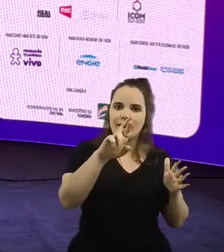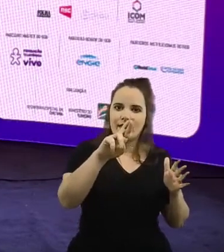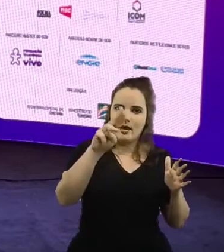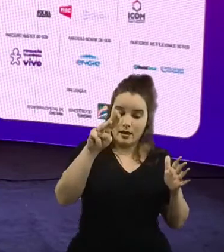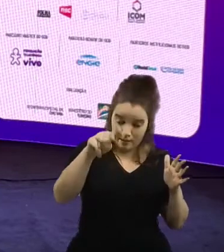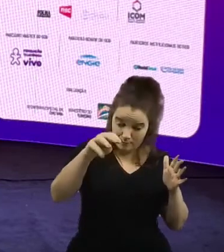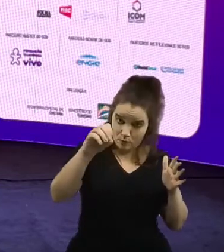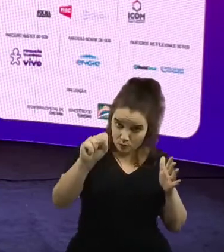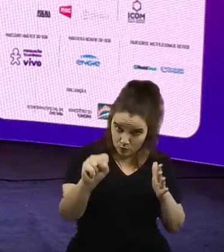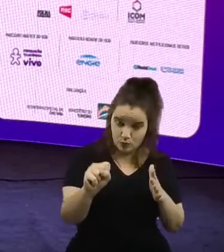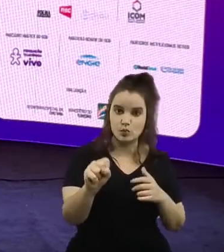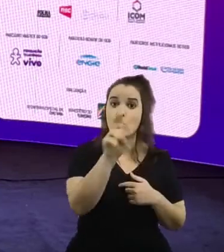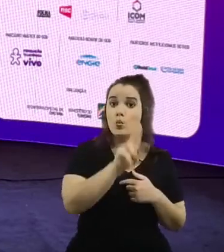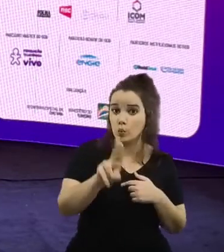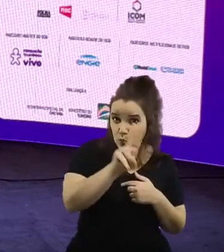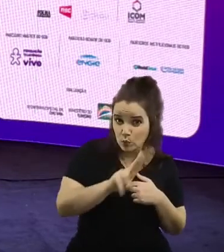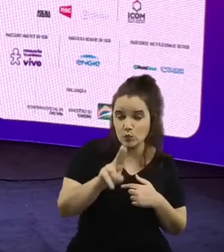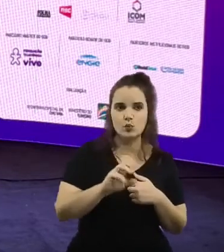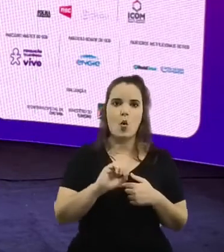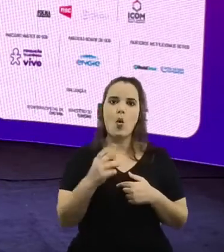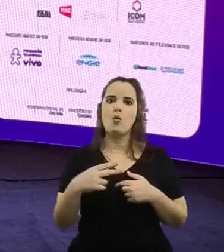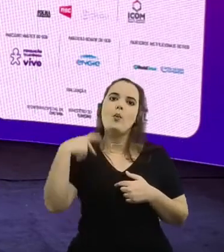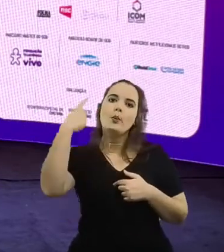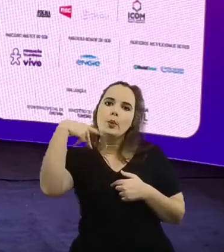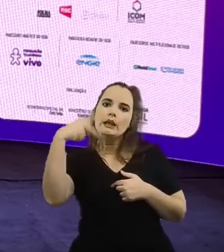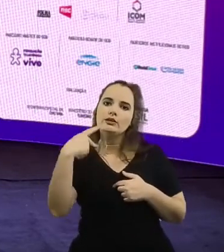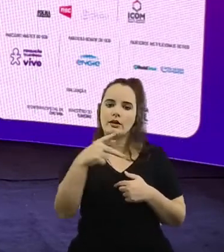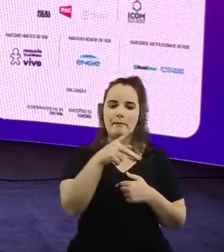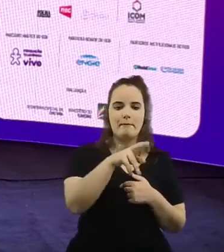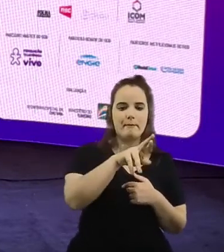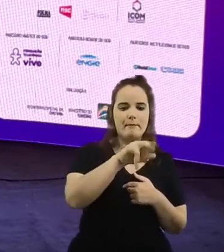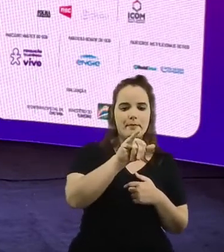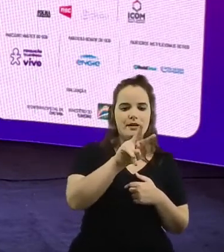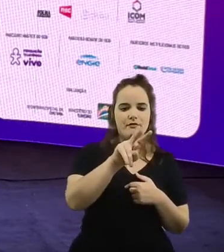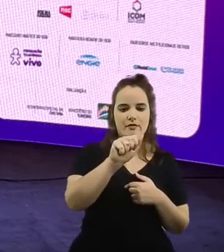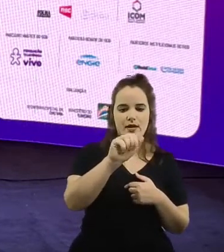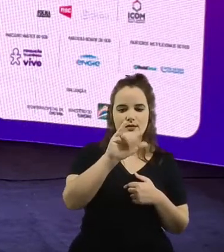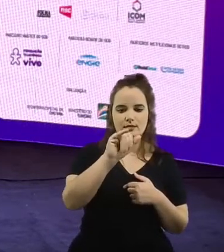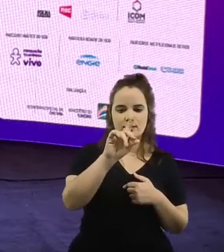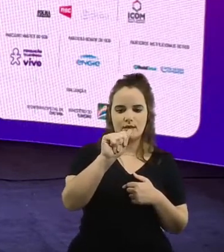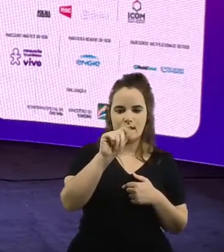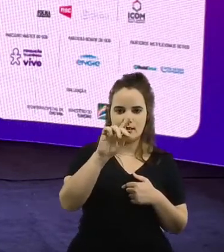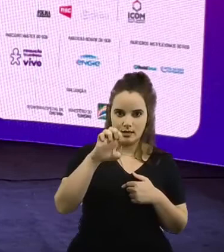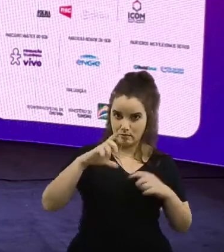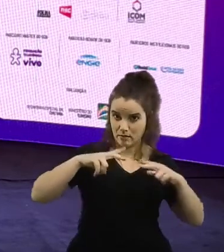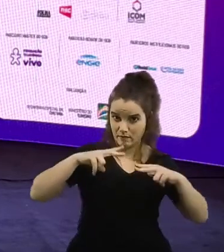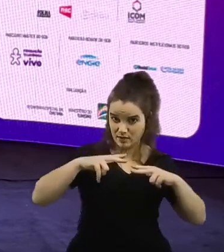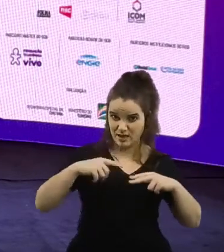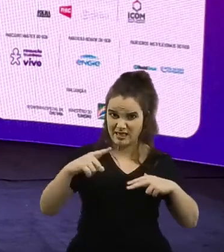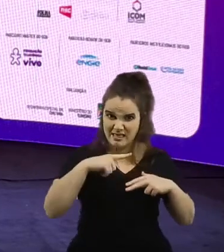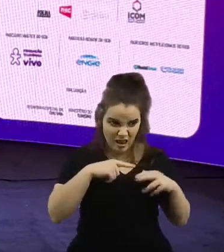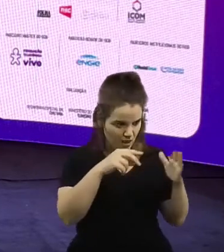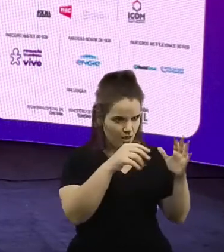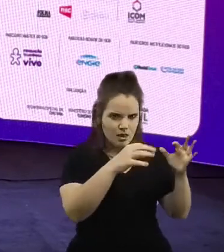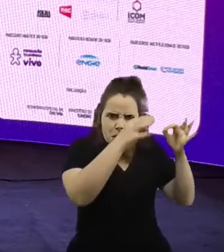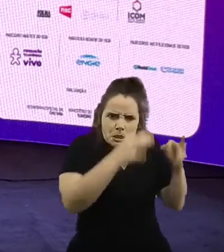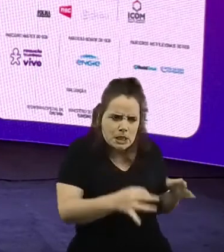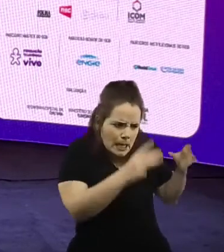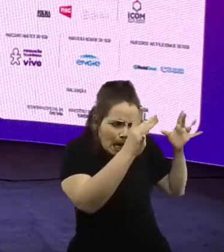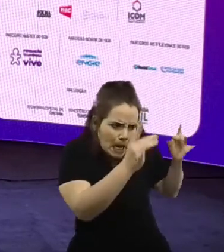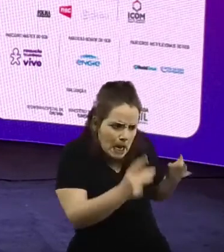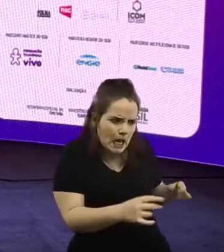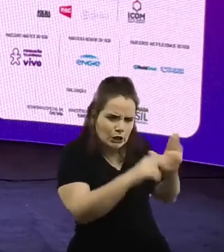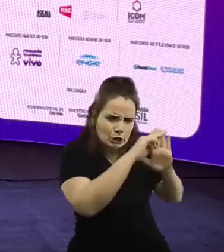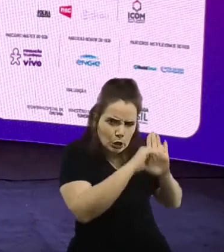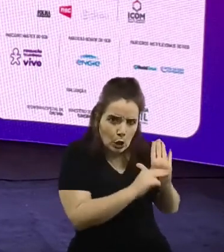os pedidos de consentimento para a coleta de informação dos usuários. O que é que eu quero dizer com isso? A gente ainda